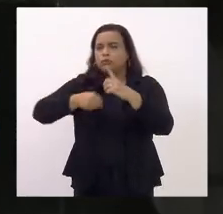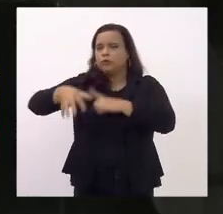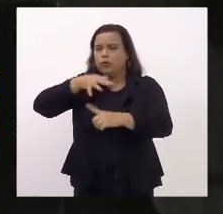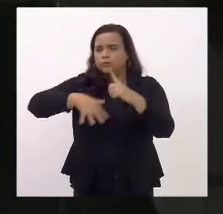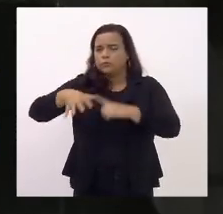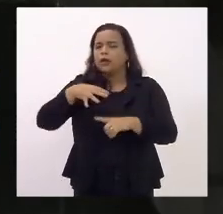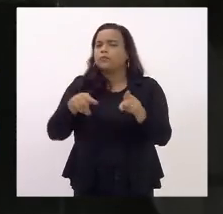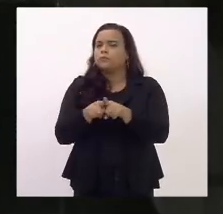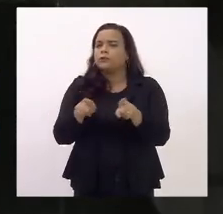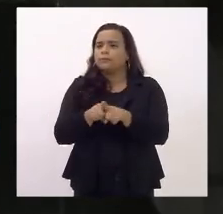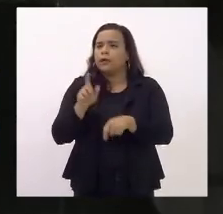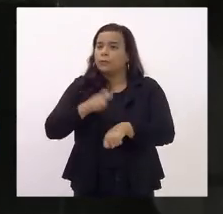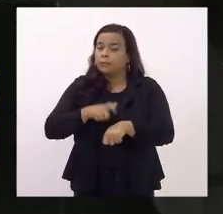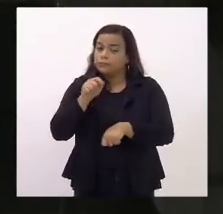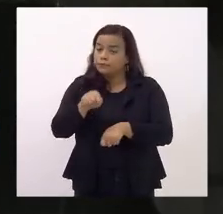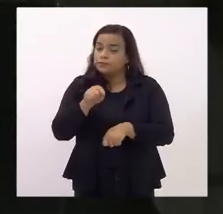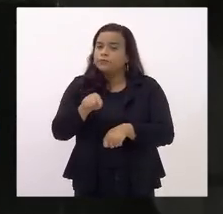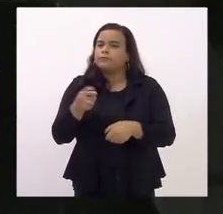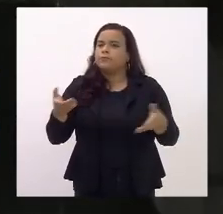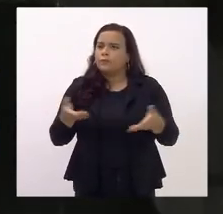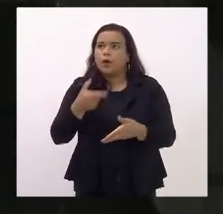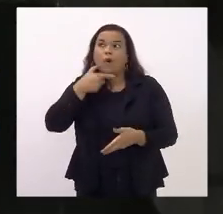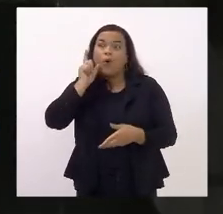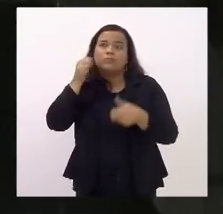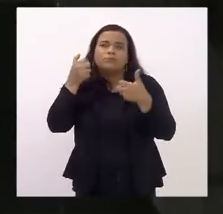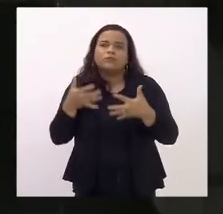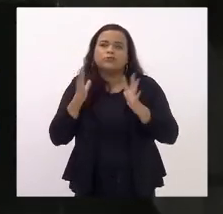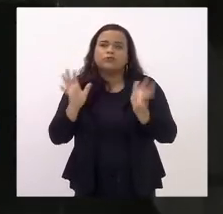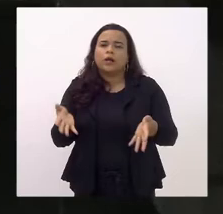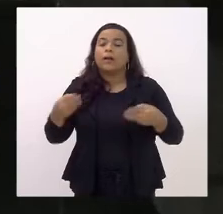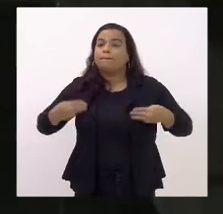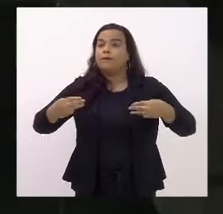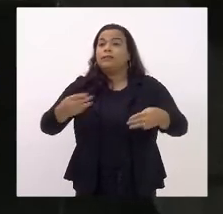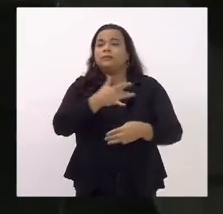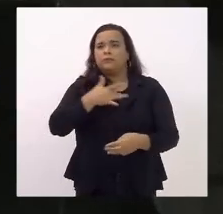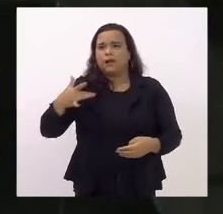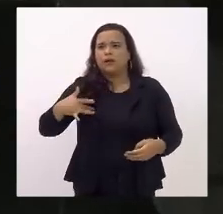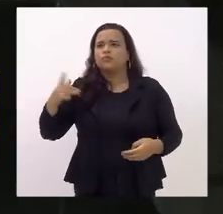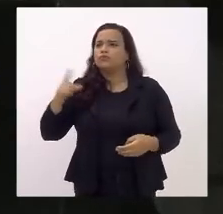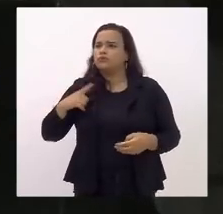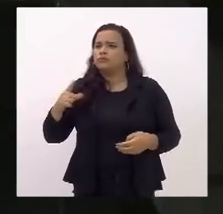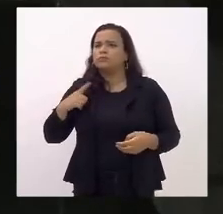momento, e ontem falei sobre isso aqui, em que o Ministério da Saúde faz